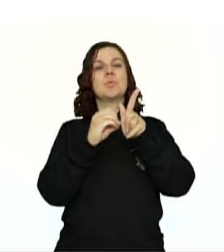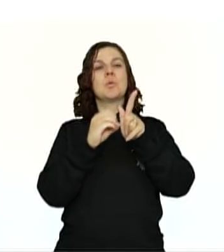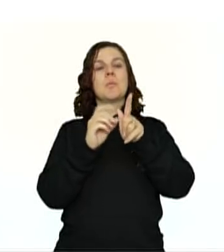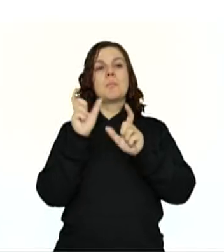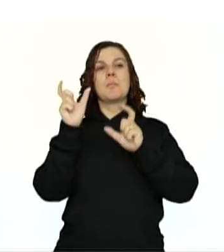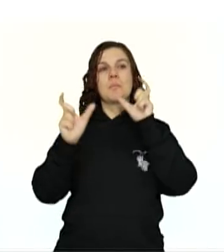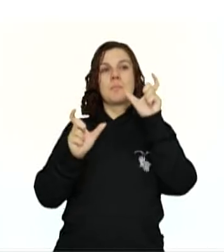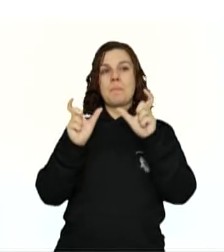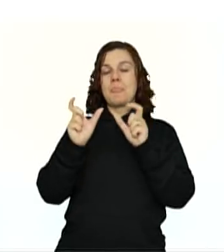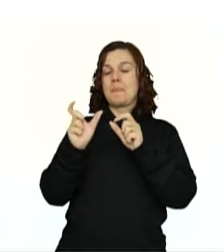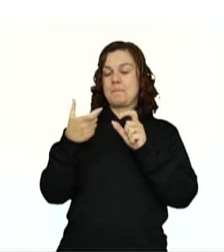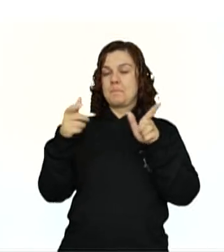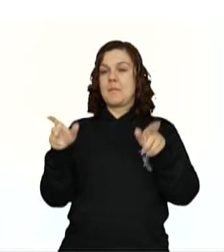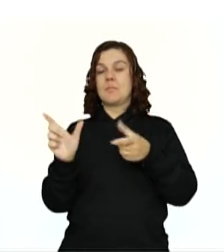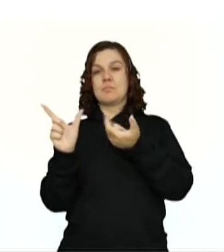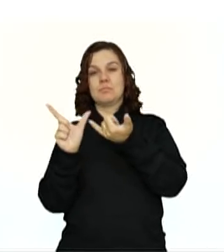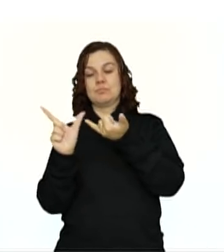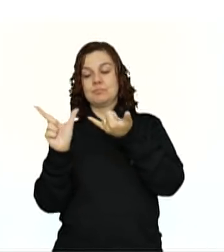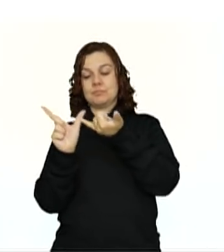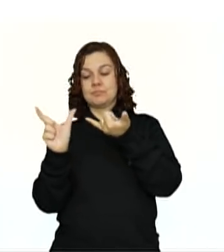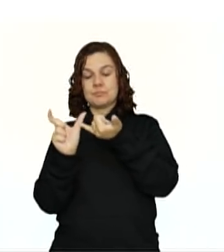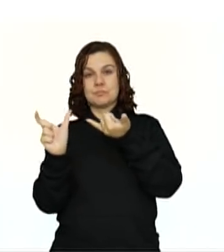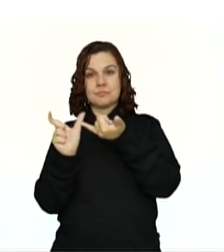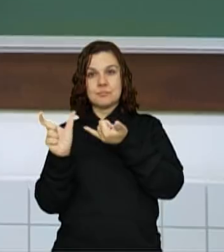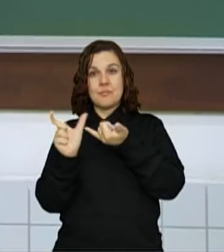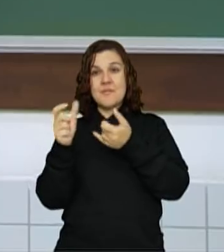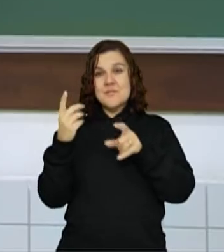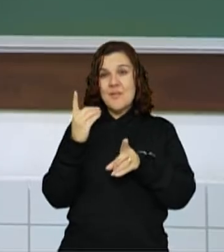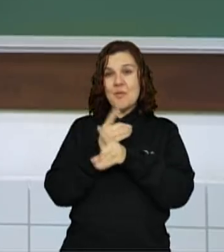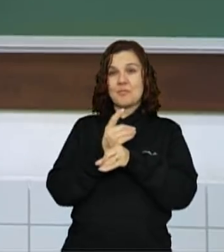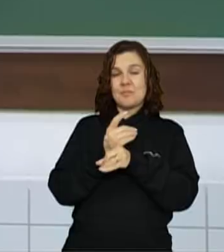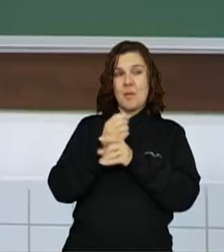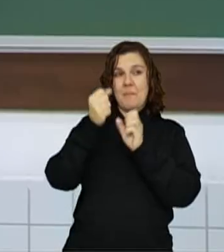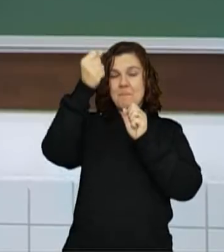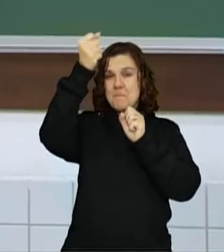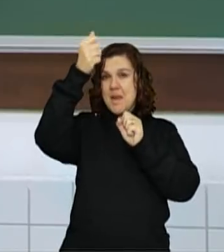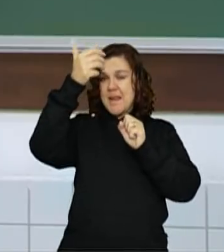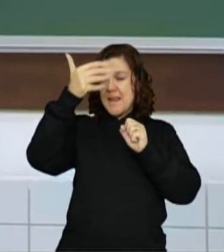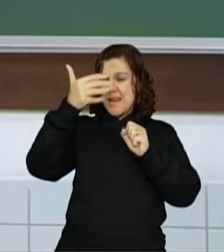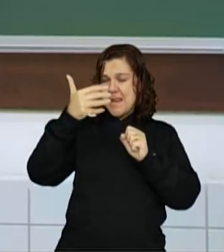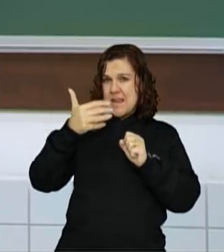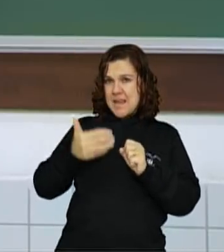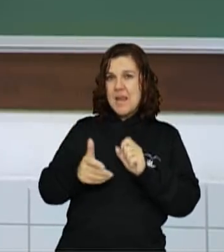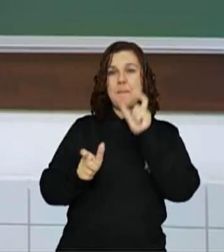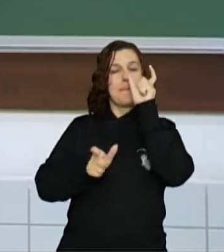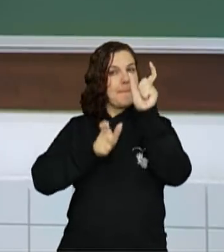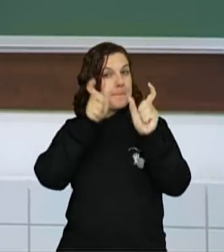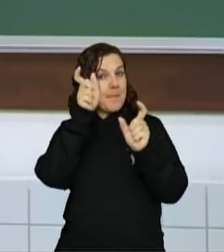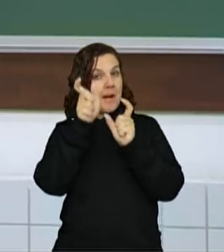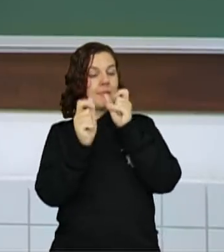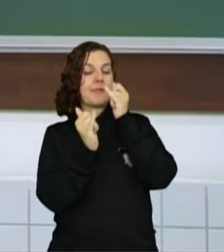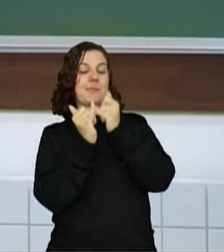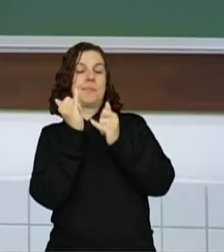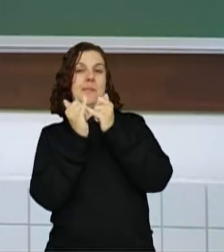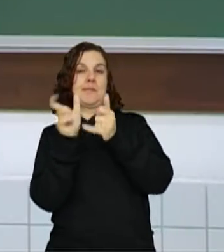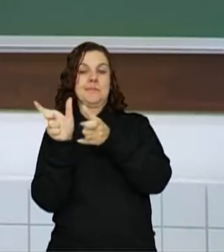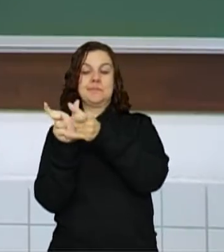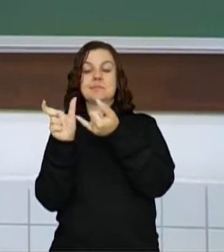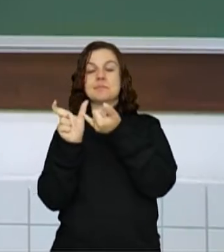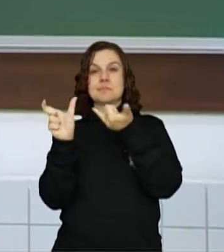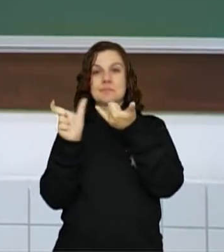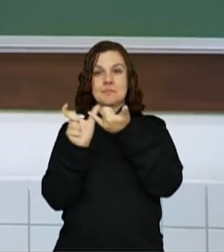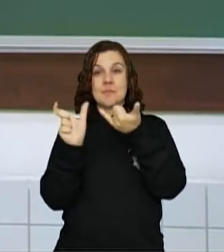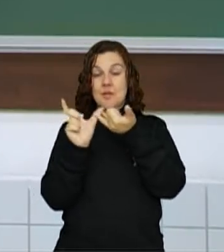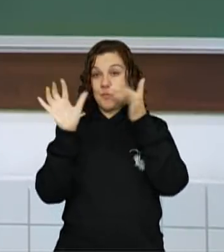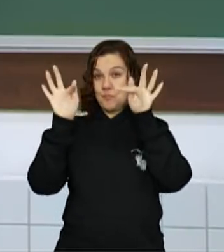palavras parônimas ou parônimos, vai aparecer uma lista de várias palavras. E no